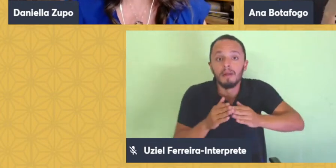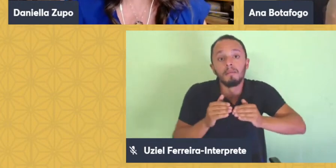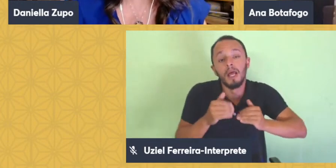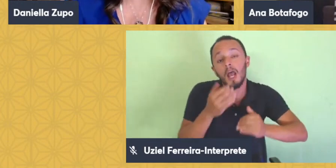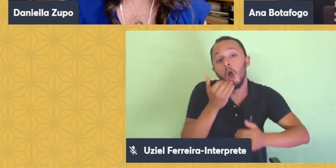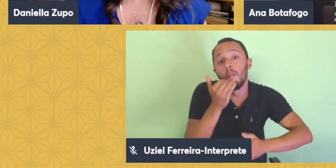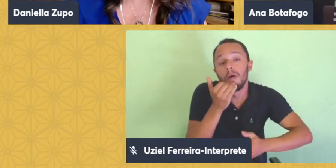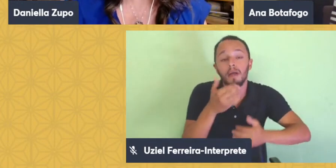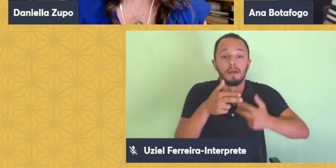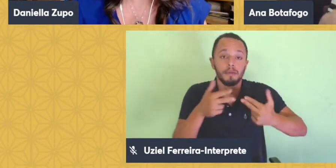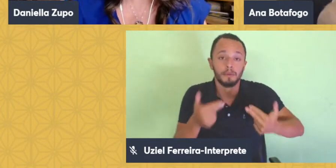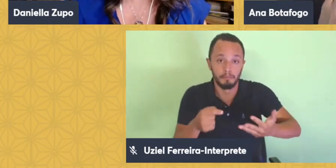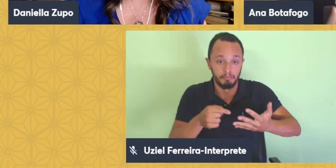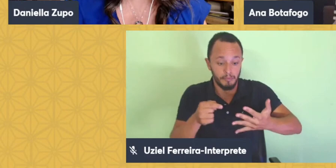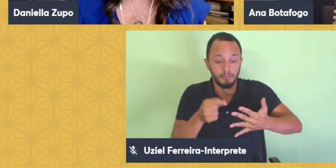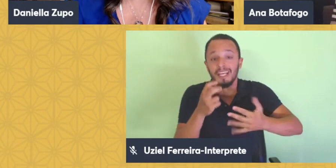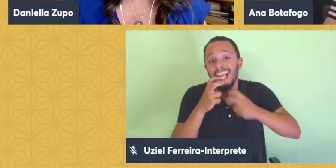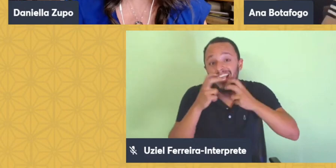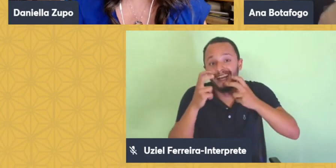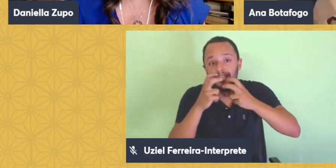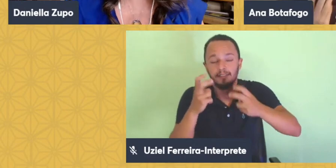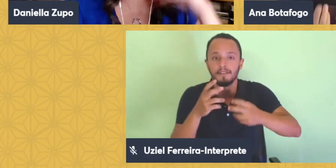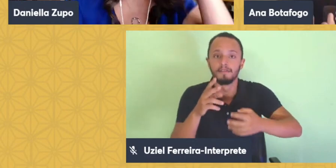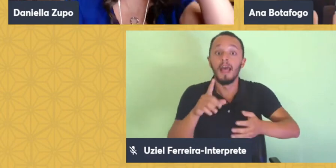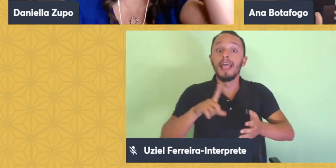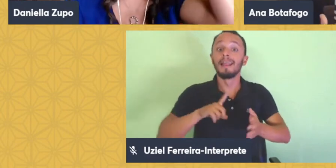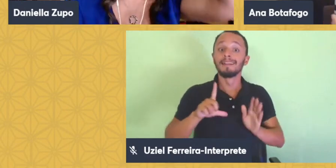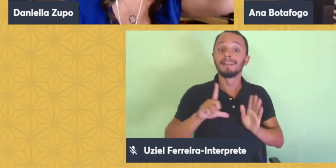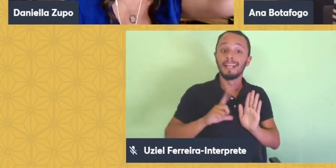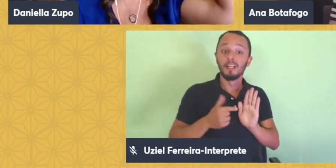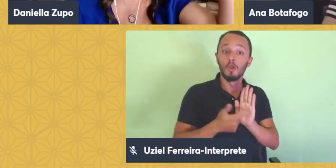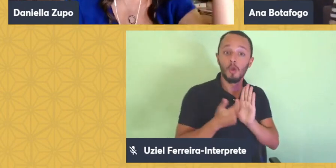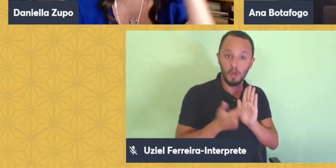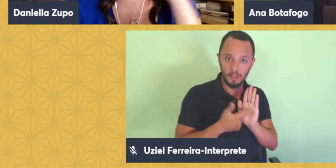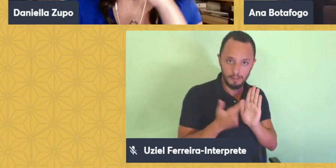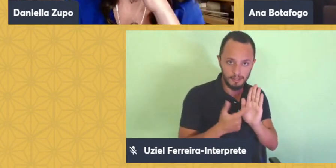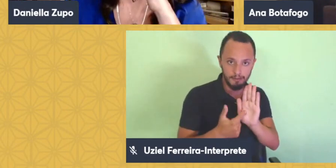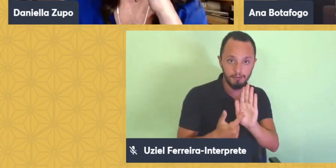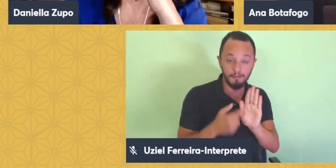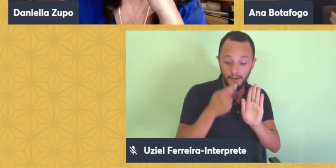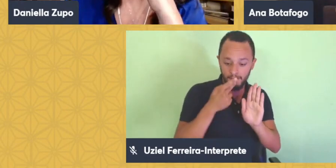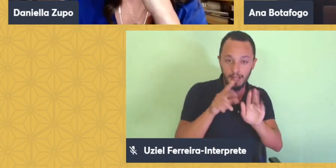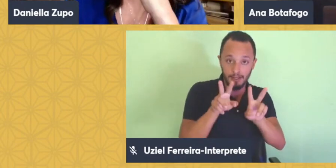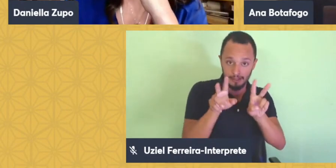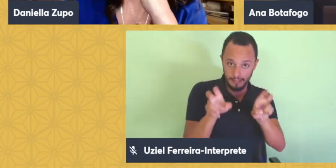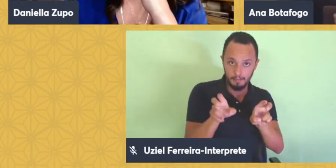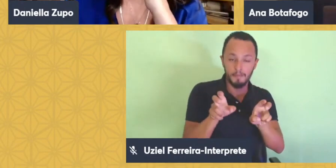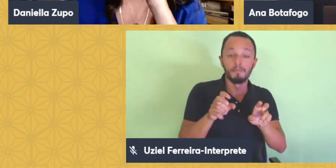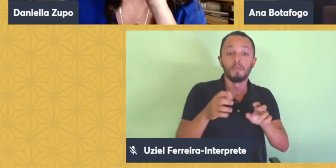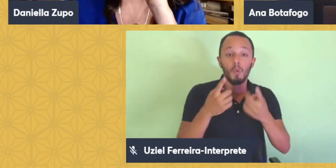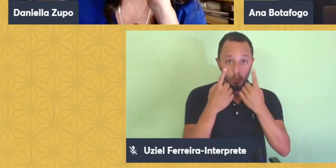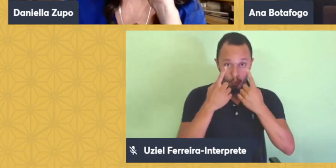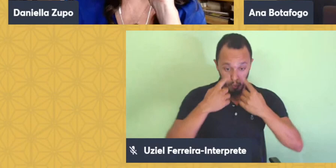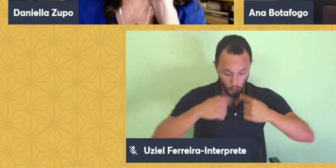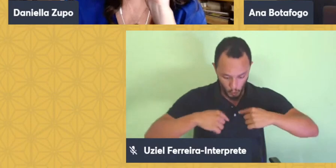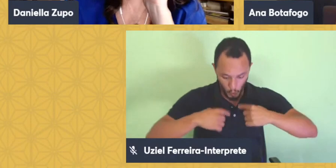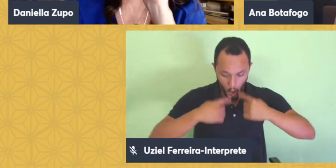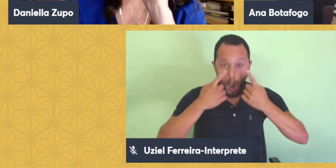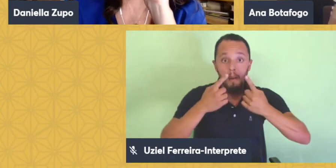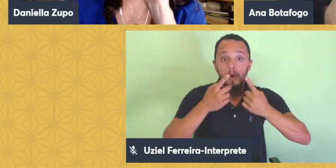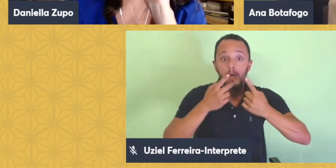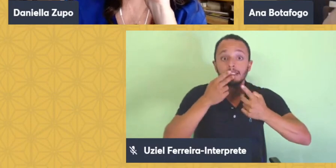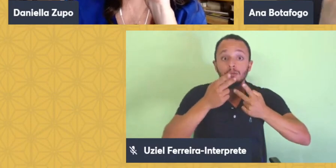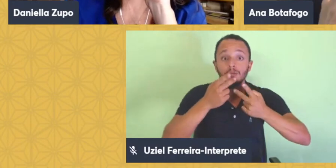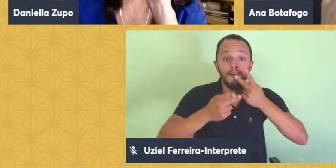fala o corpo e sua fala que muitas vezes um gesto o movimento uma